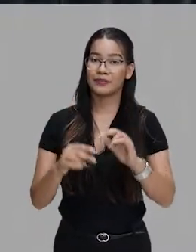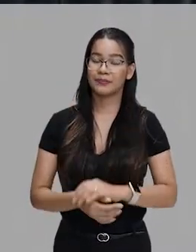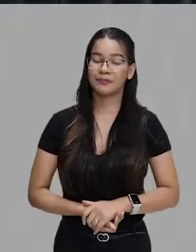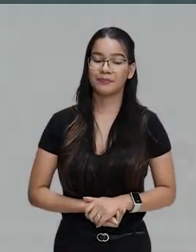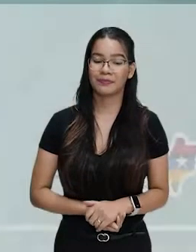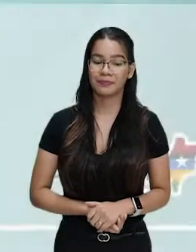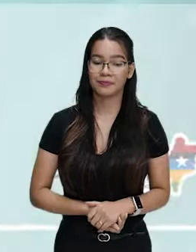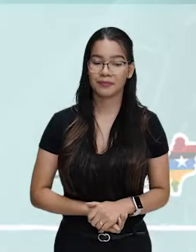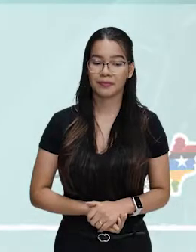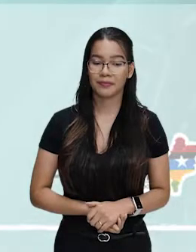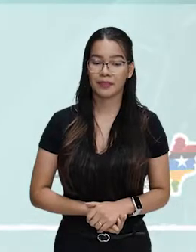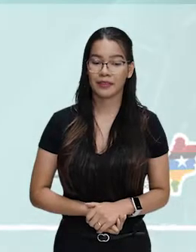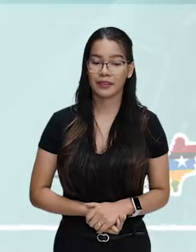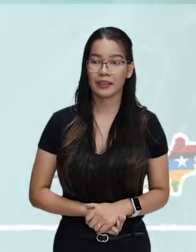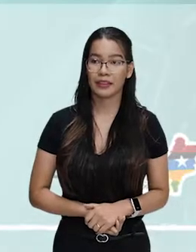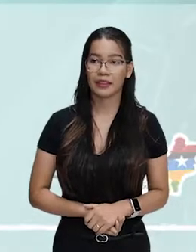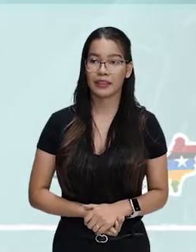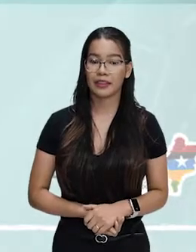questão.